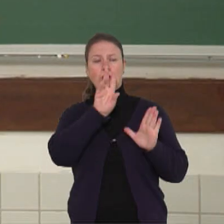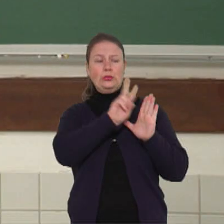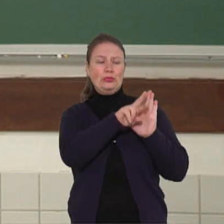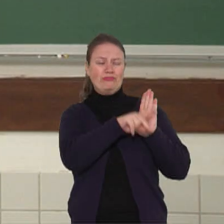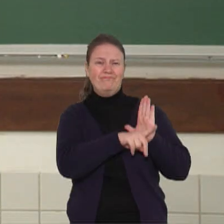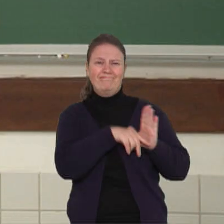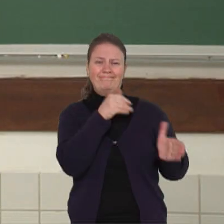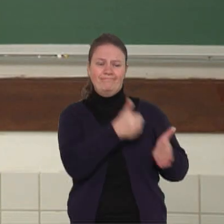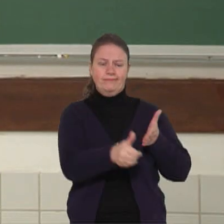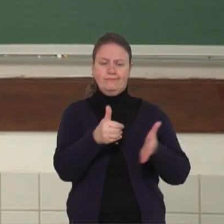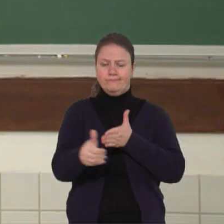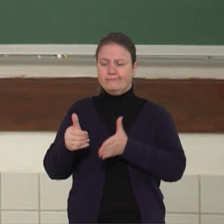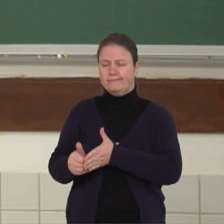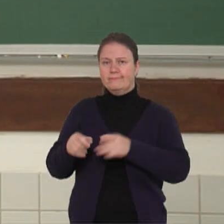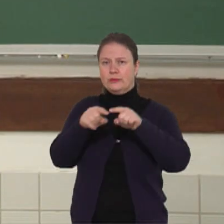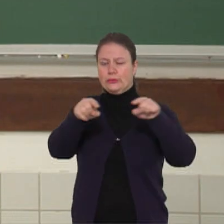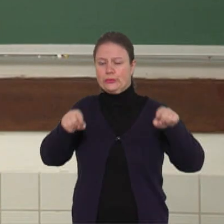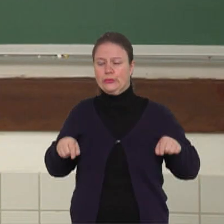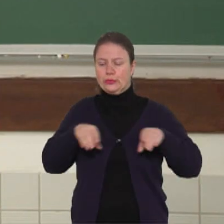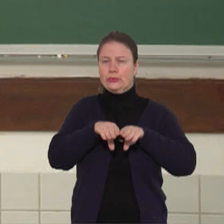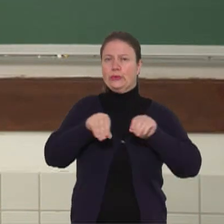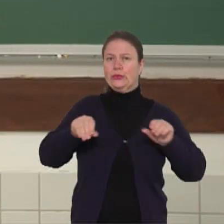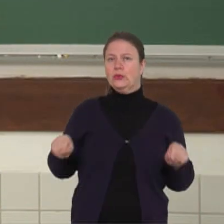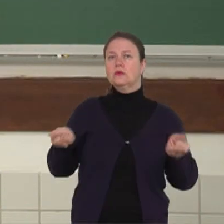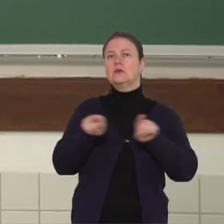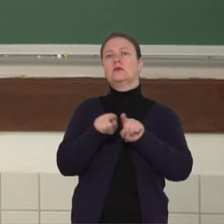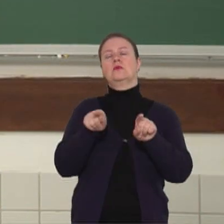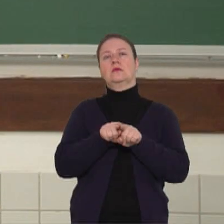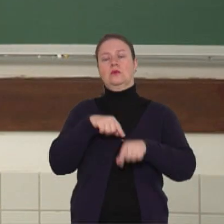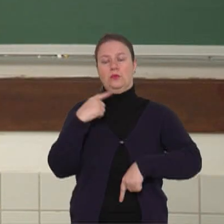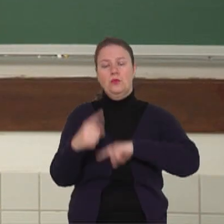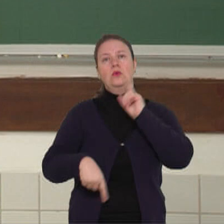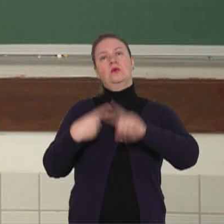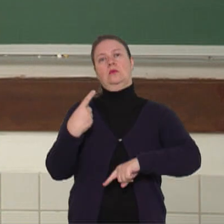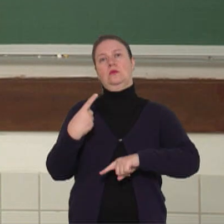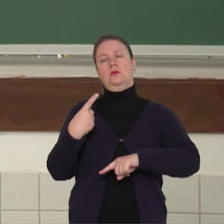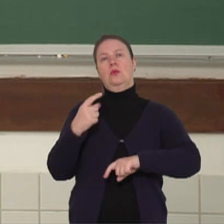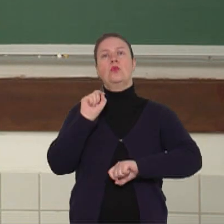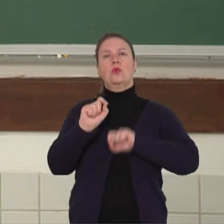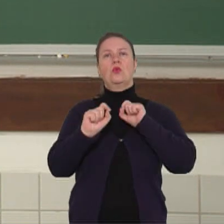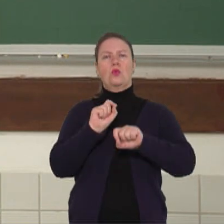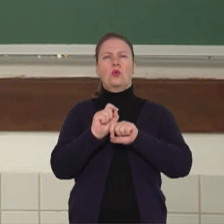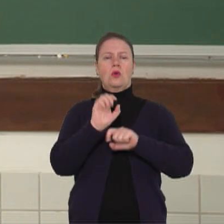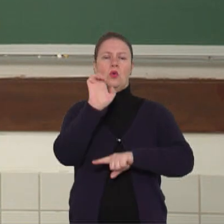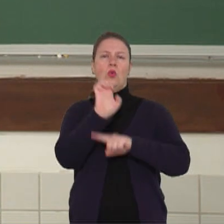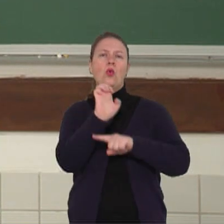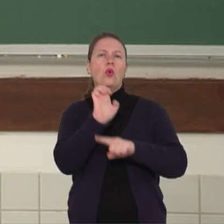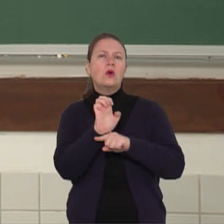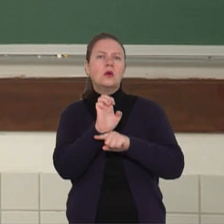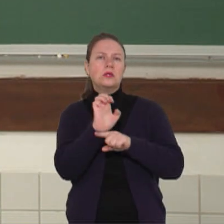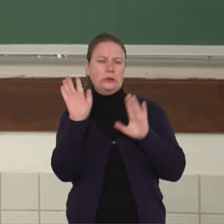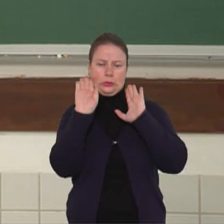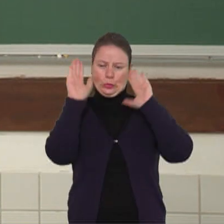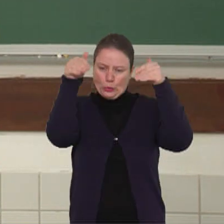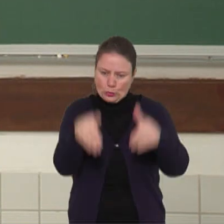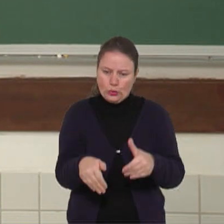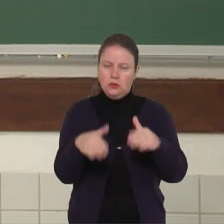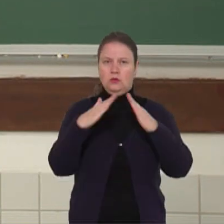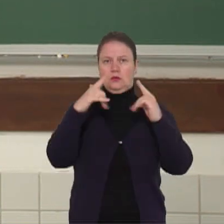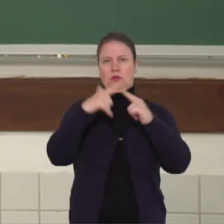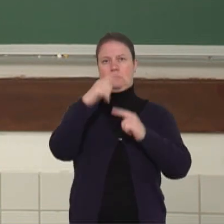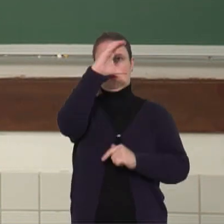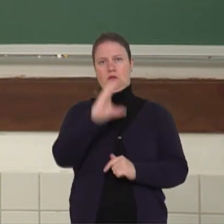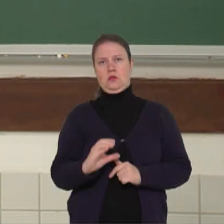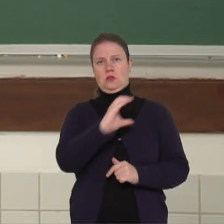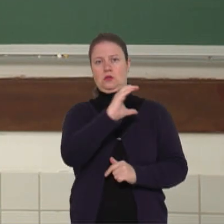de terra durante o processo revolucionário francês, também o Estado deixa de ser exclusivamente católico apostólico romano e se